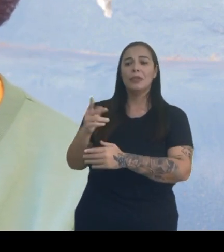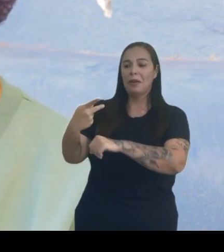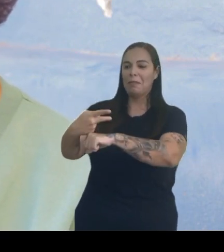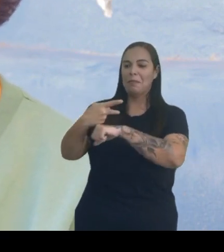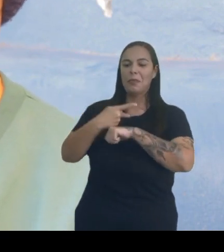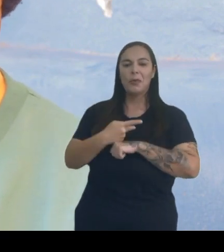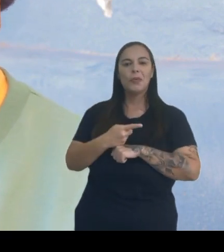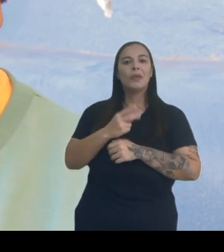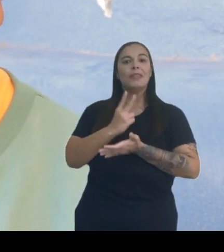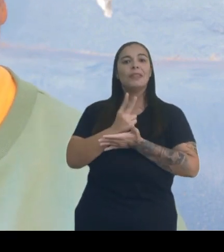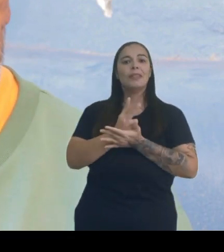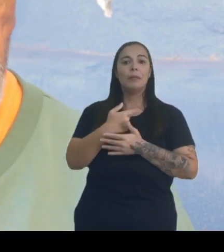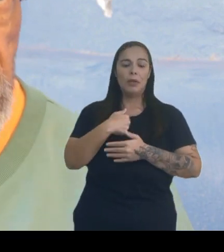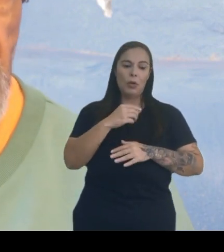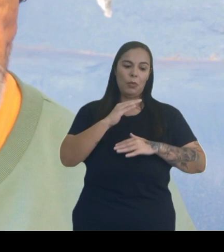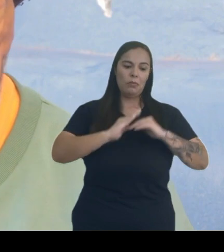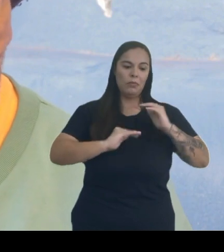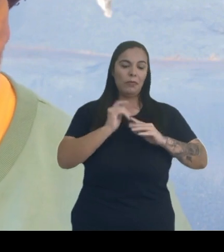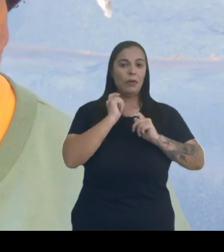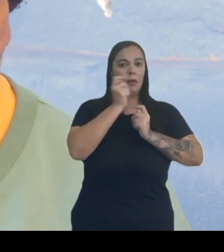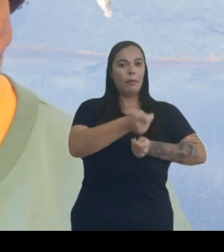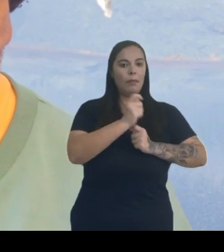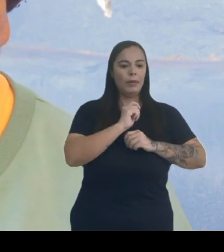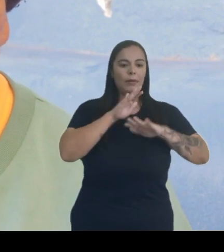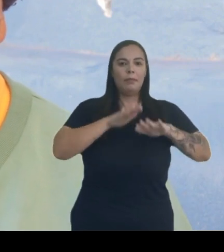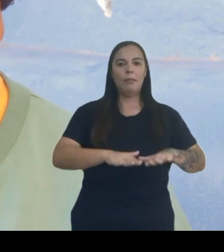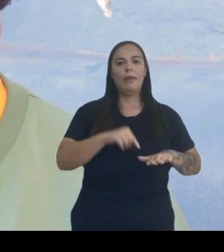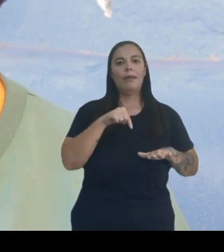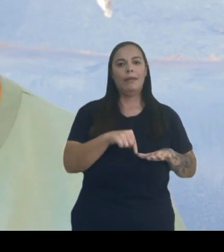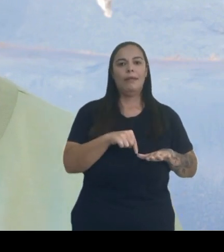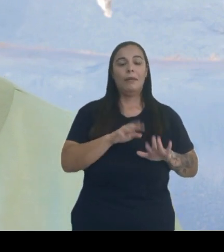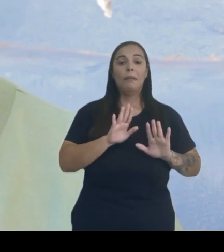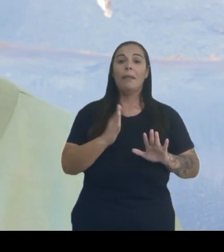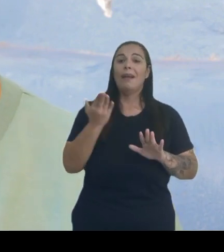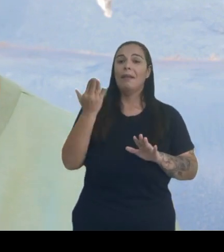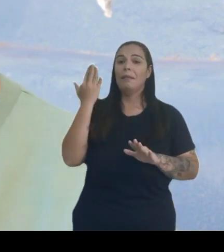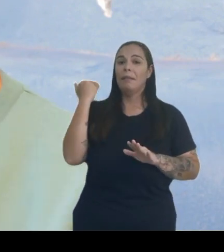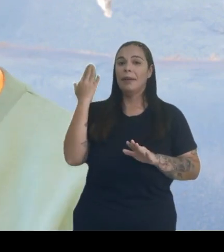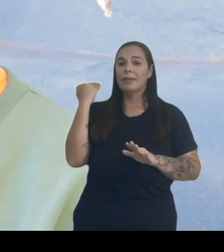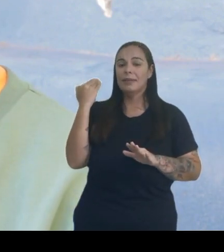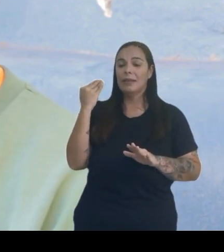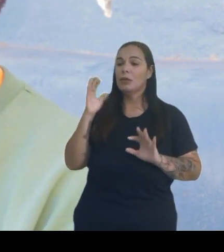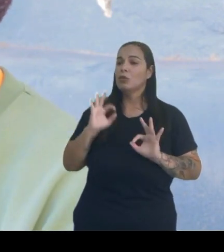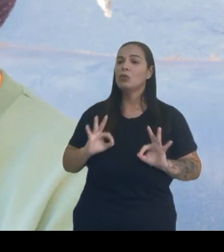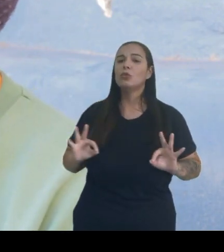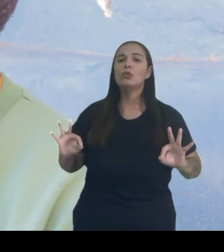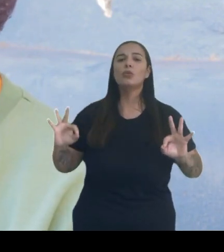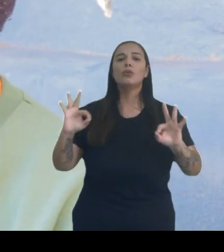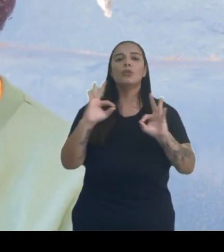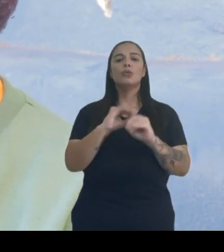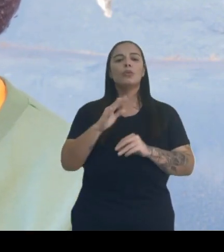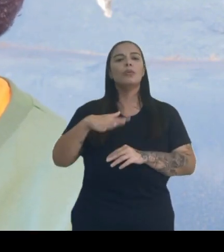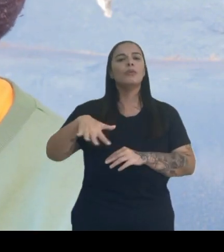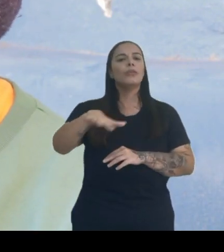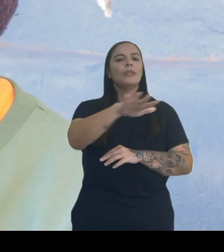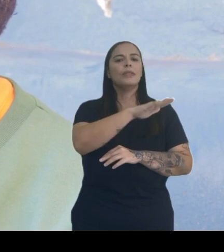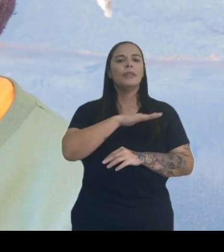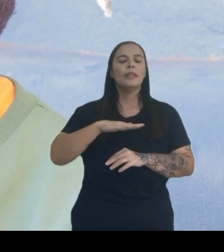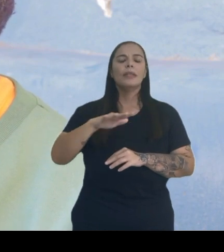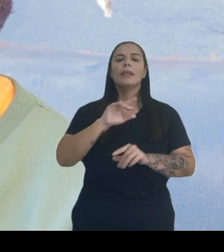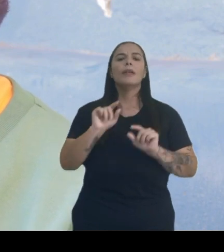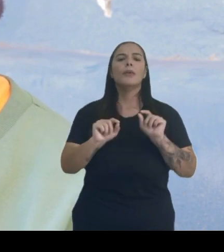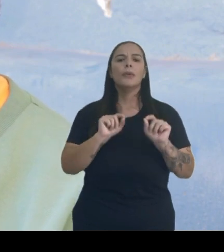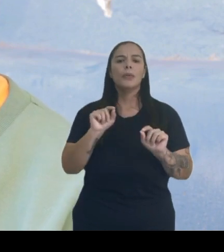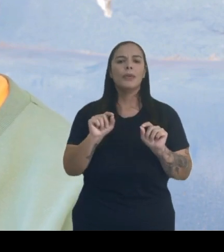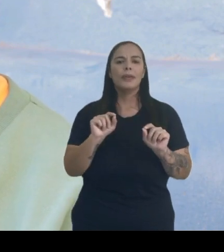me procuram aqui, porque eu sou pescador que estou estacionado aqui. Porque na época, isso tudo era